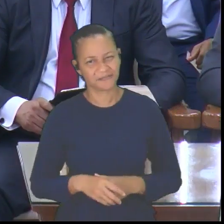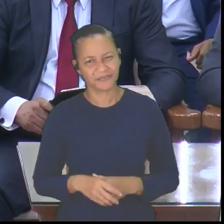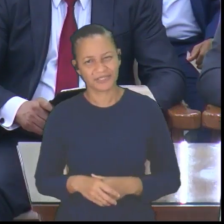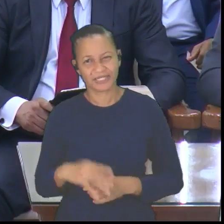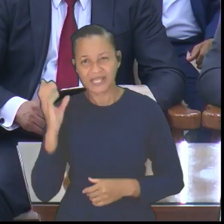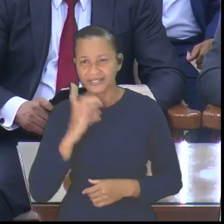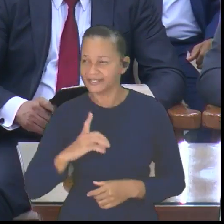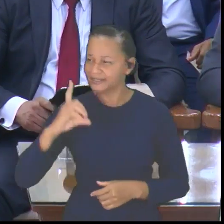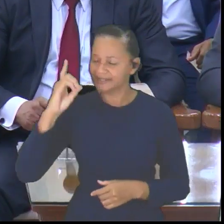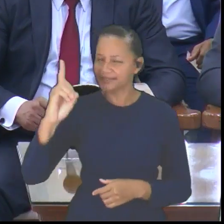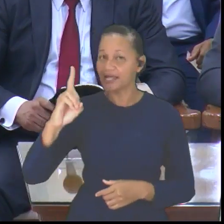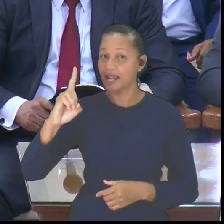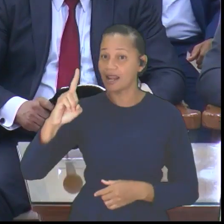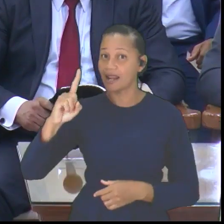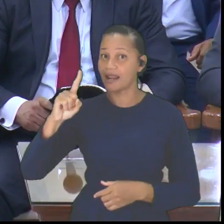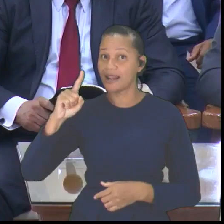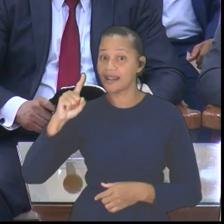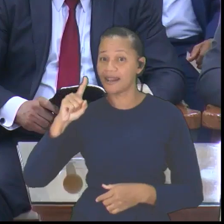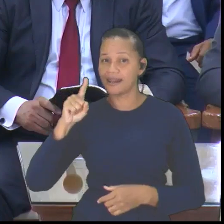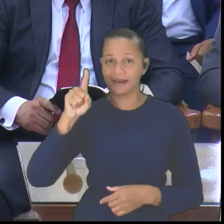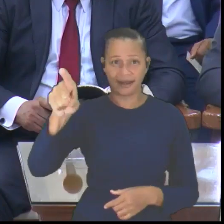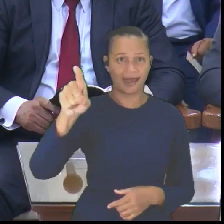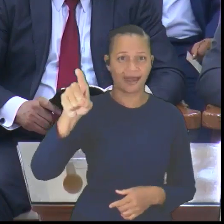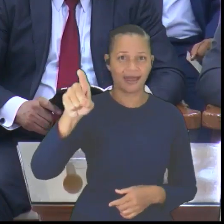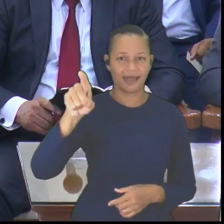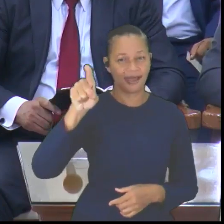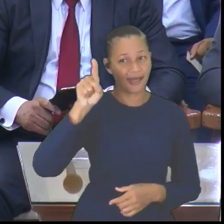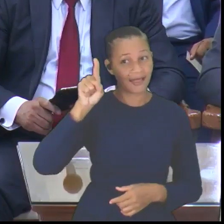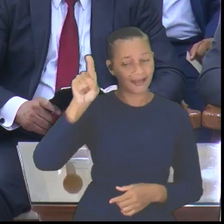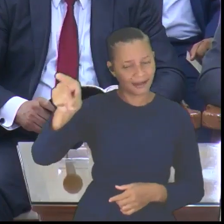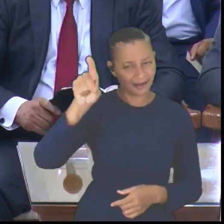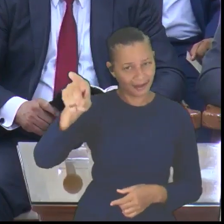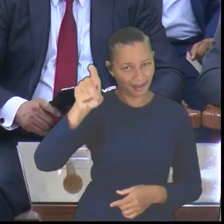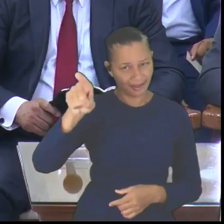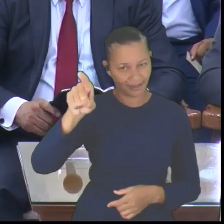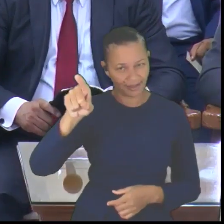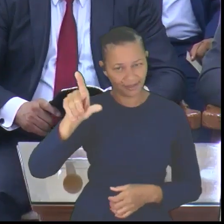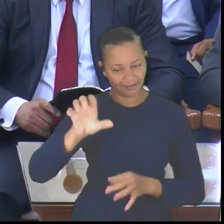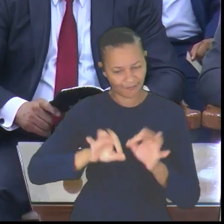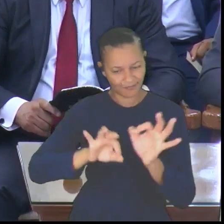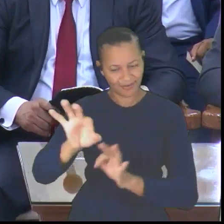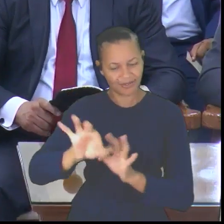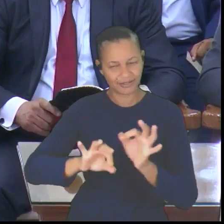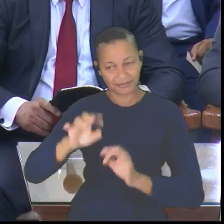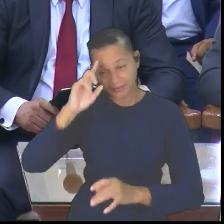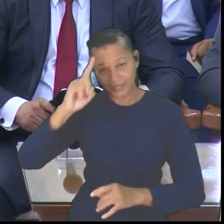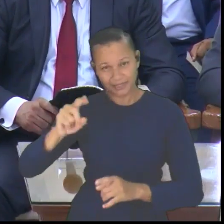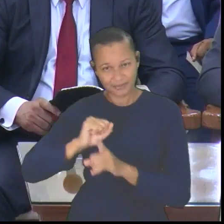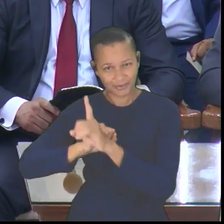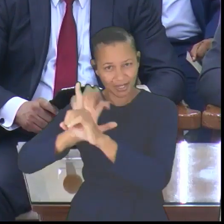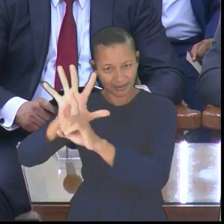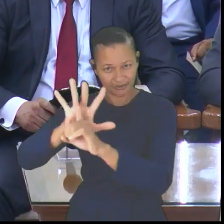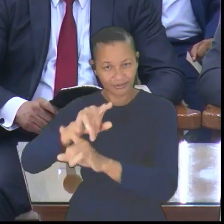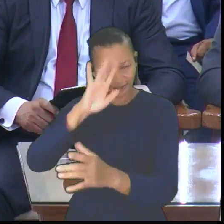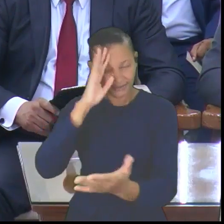e Deus está lá enviando o seu anjo. Você acredita nisso,